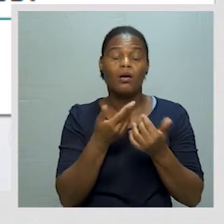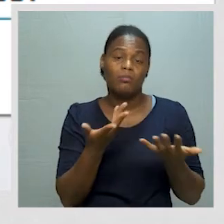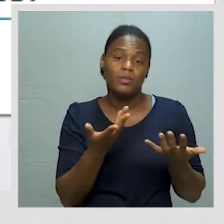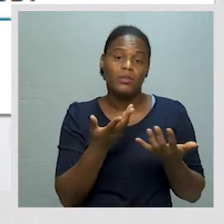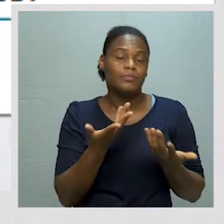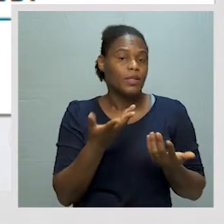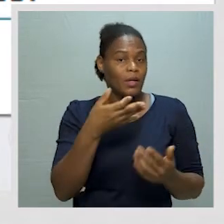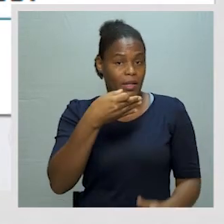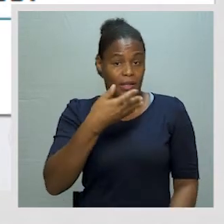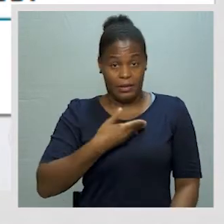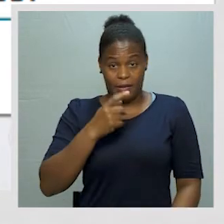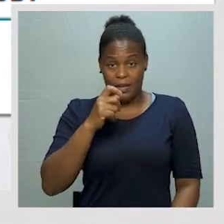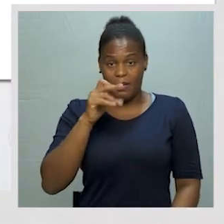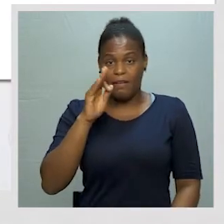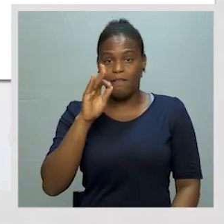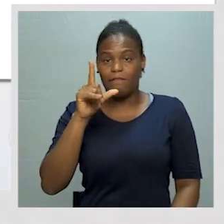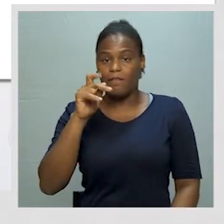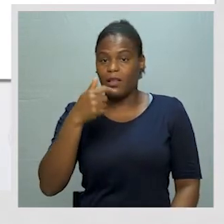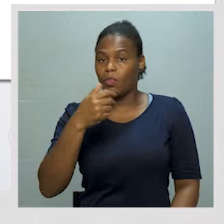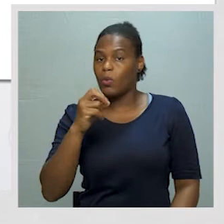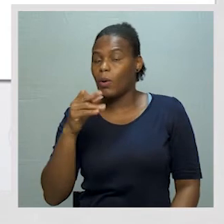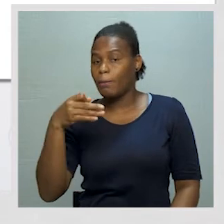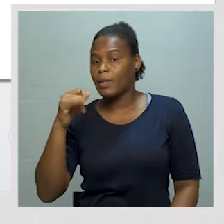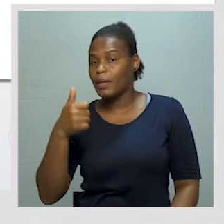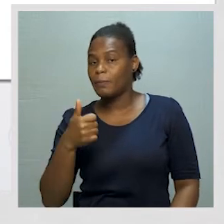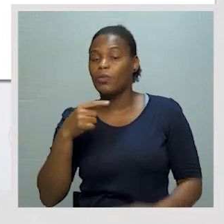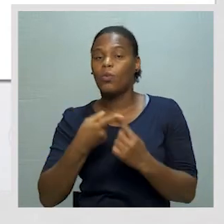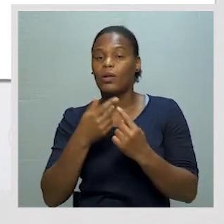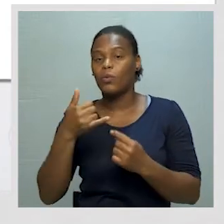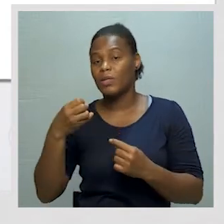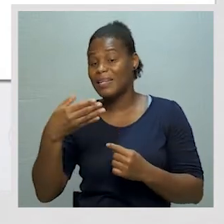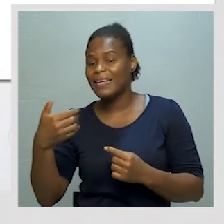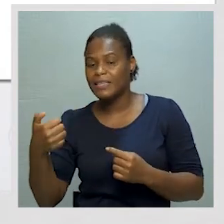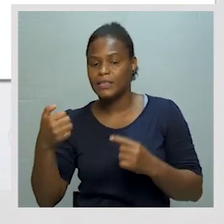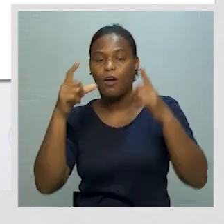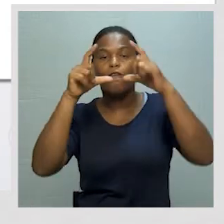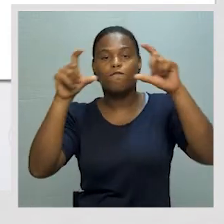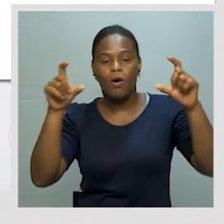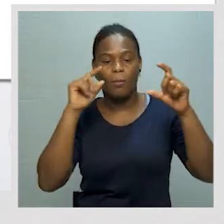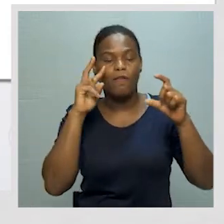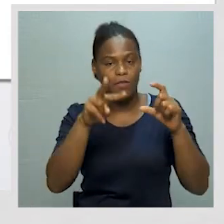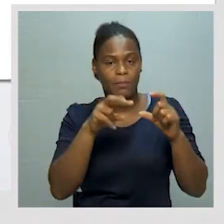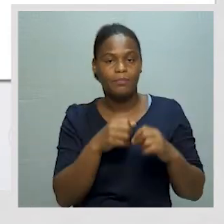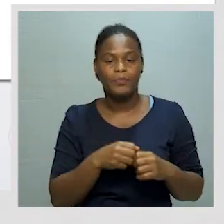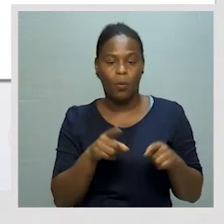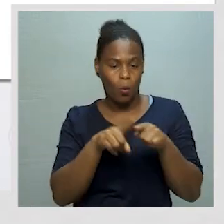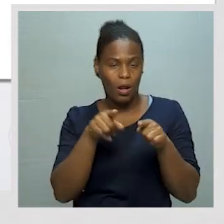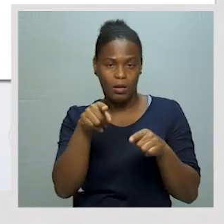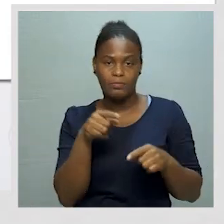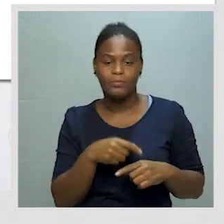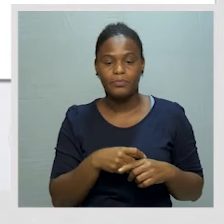em 2015. A fórmula, o deflator do PIB em 2015 é igual a PIB a